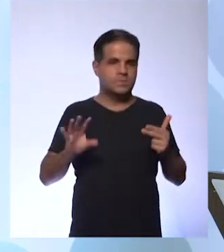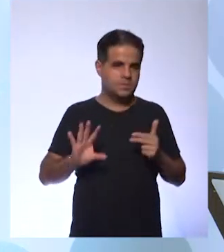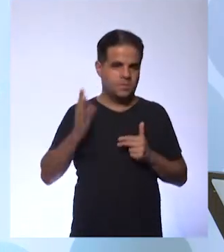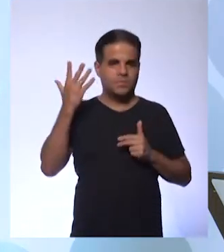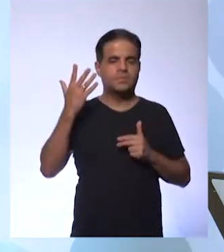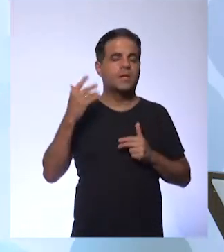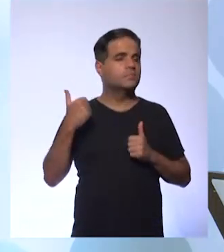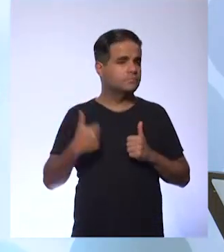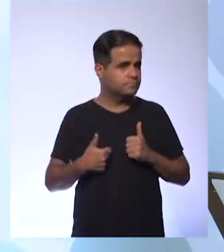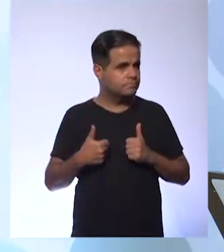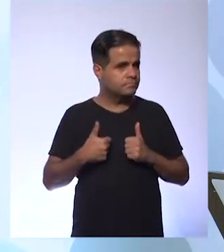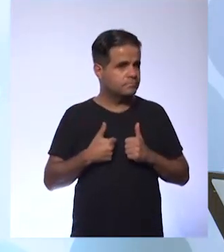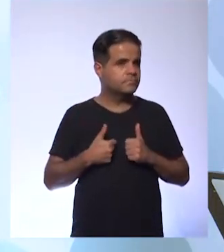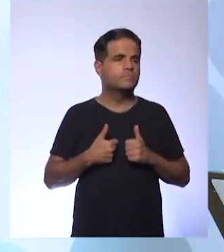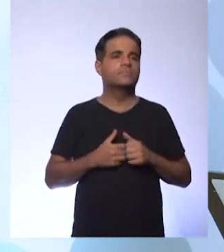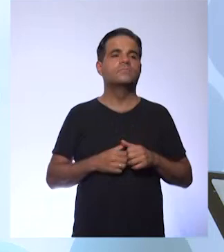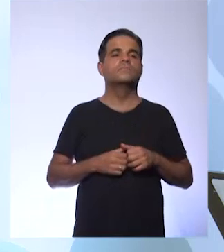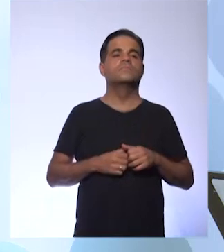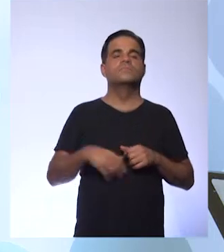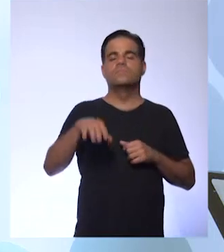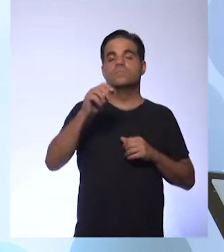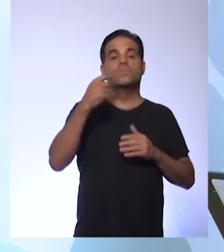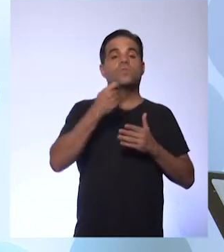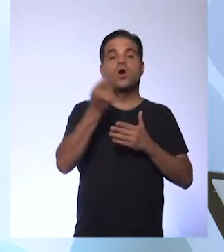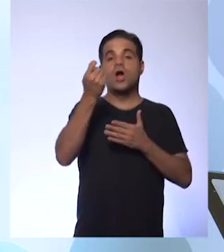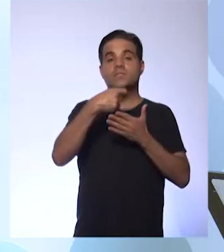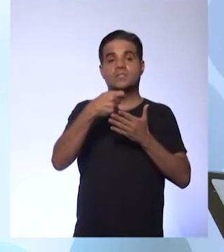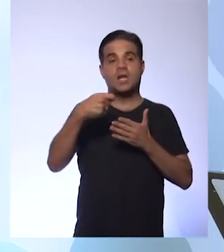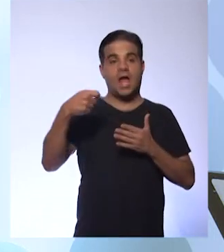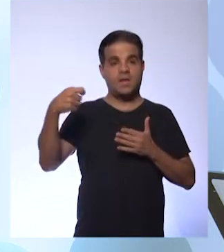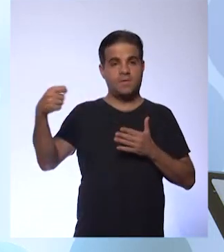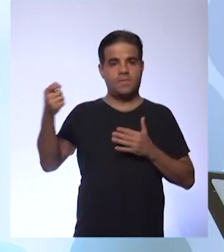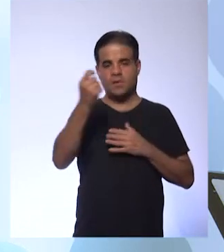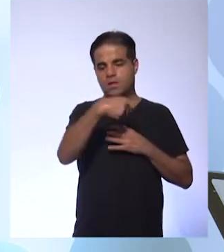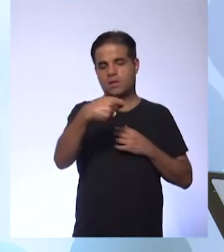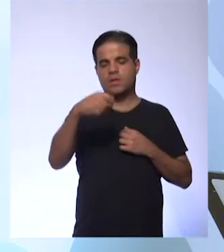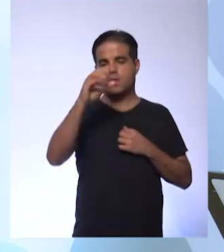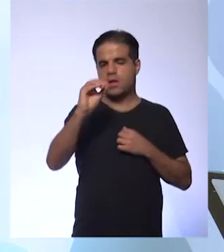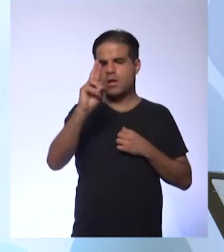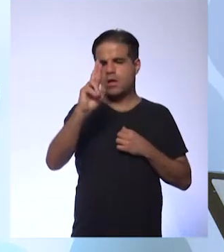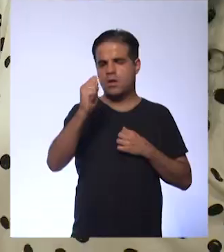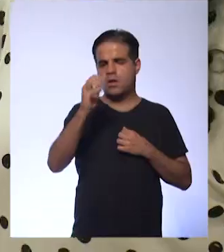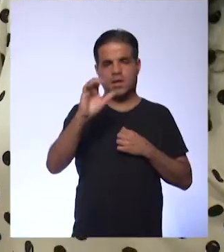causa. Tá bom? Vou colocar aqui, ó. Oração